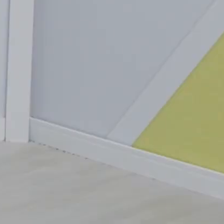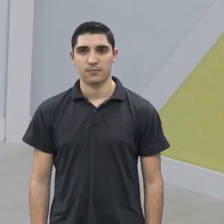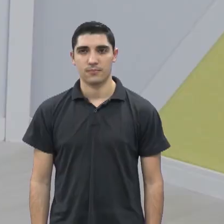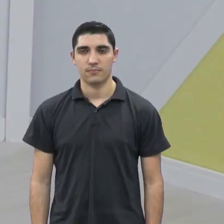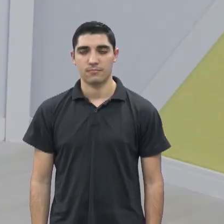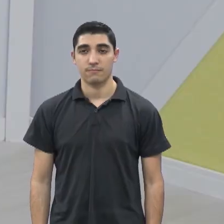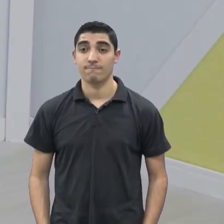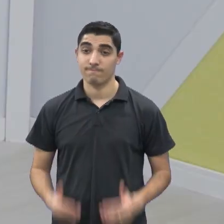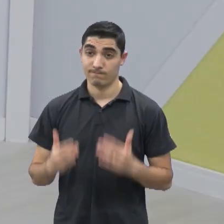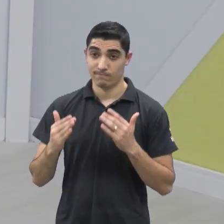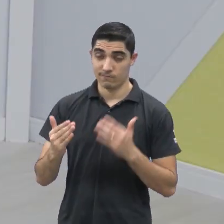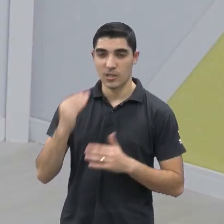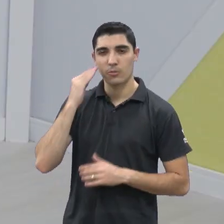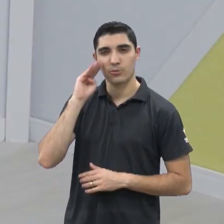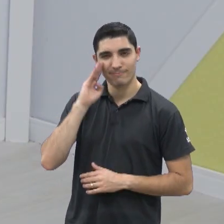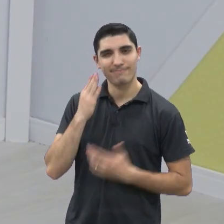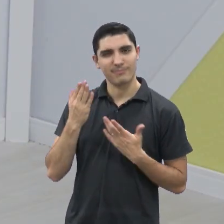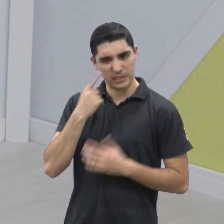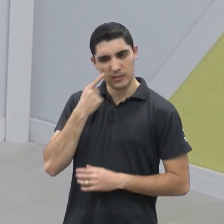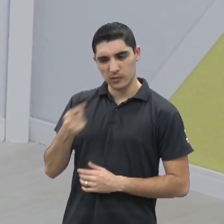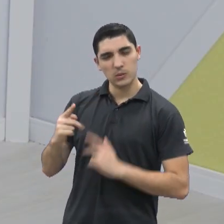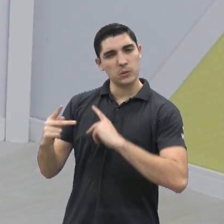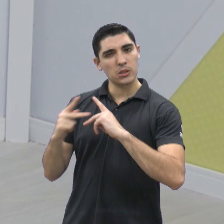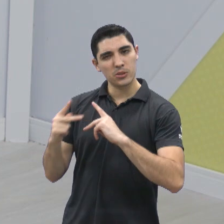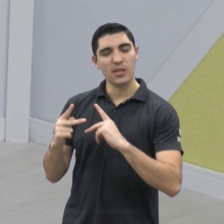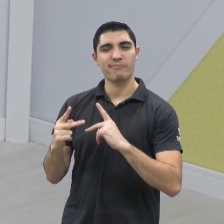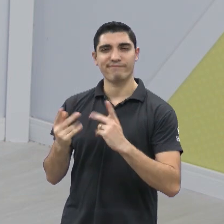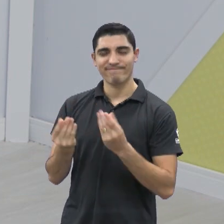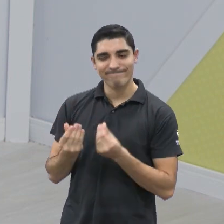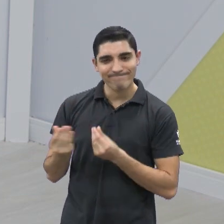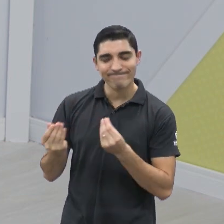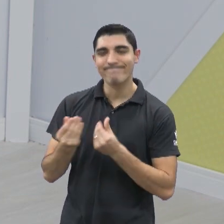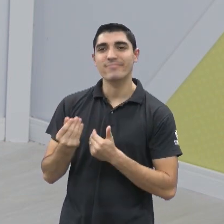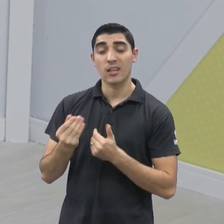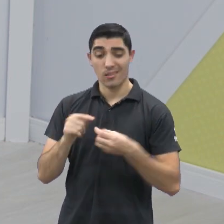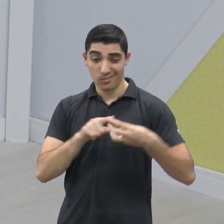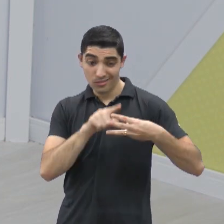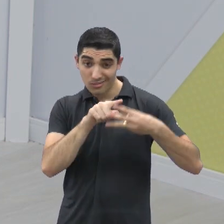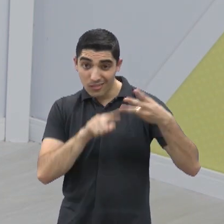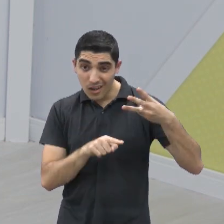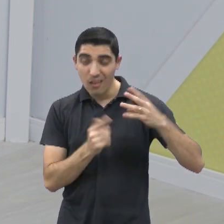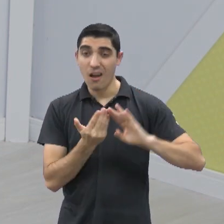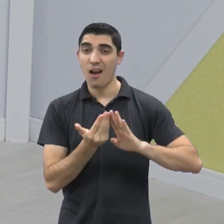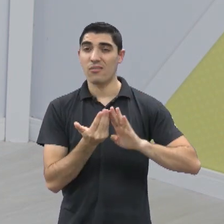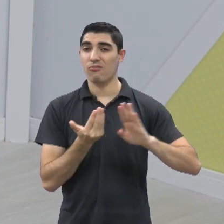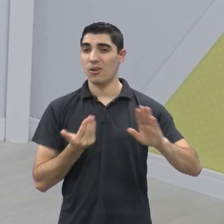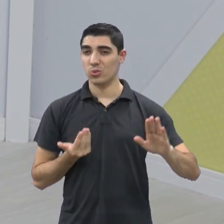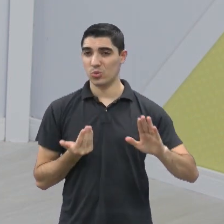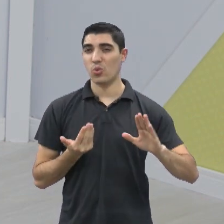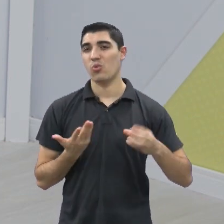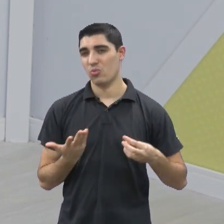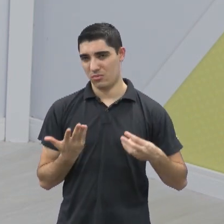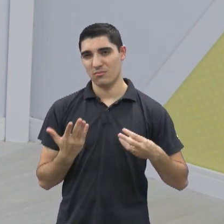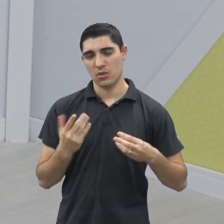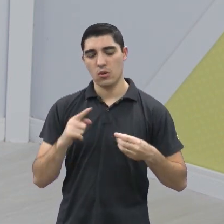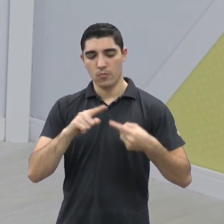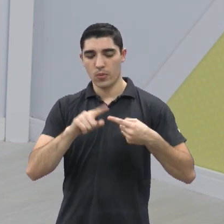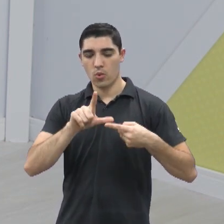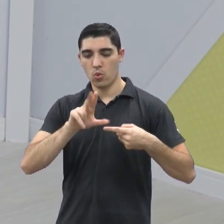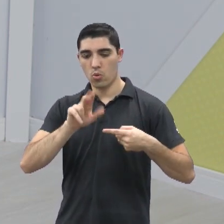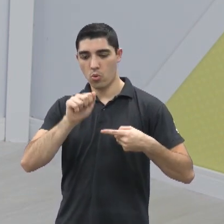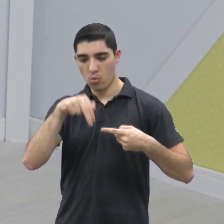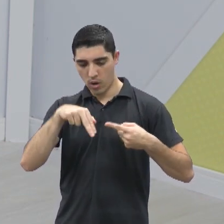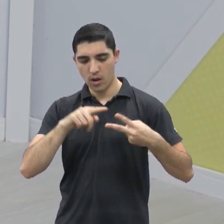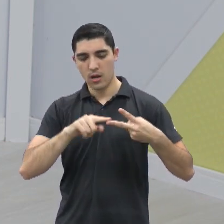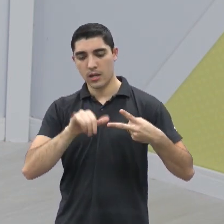Pois é, Brunão, o time claramente sentiu aí as ausências, né? Foram 3 jogadores fora da partida, o oposto Luan, o ponteiro Iago